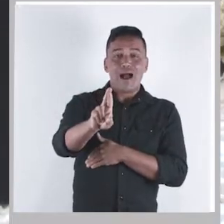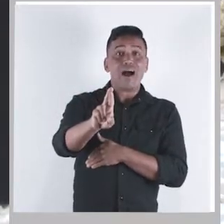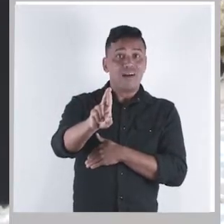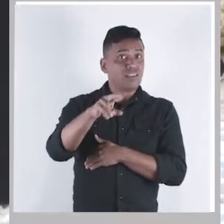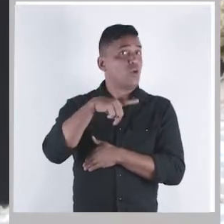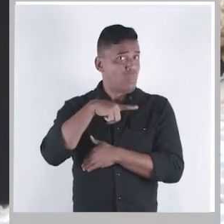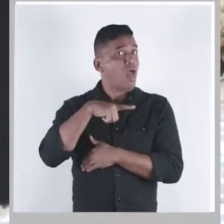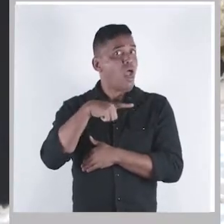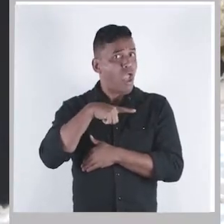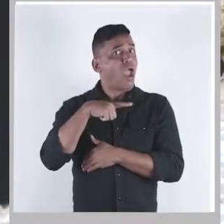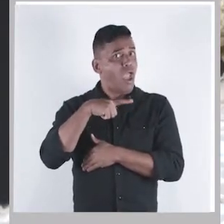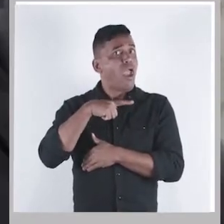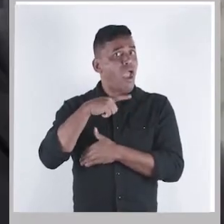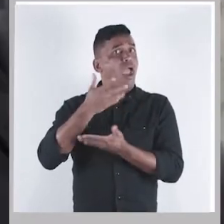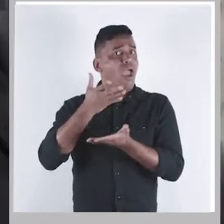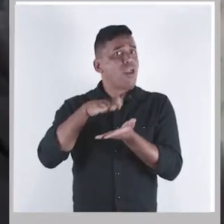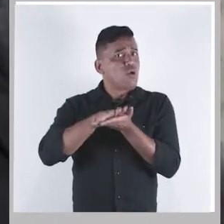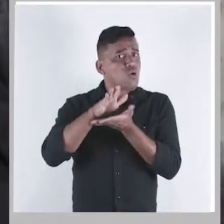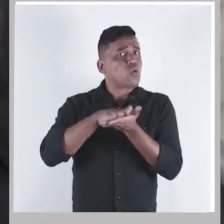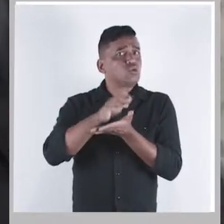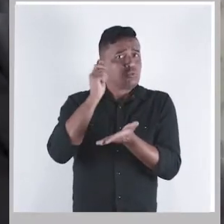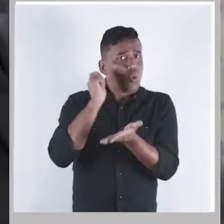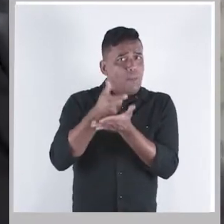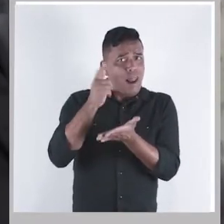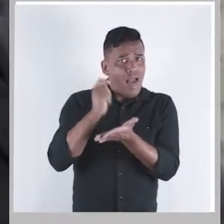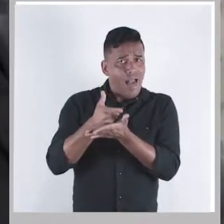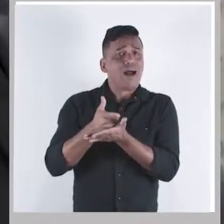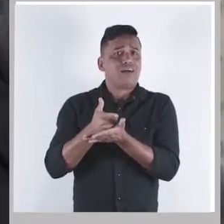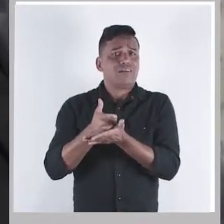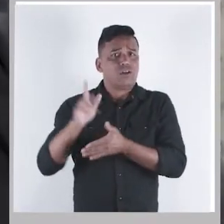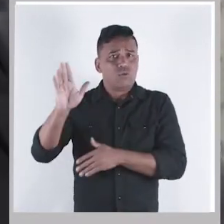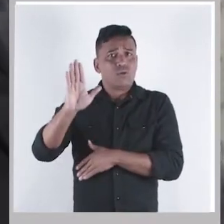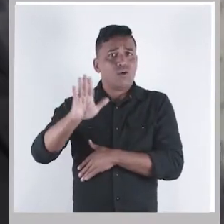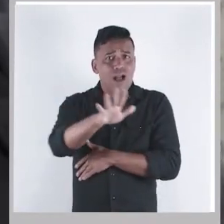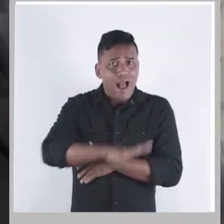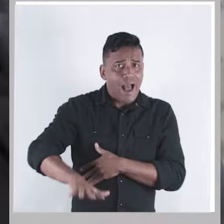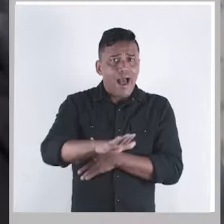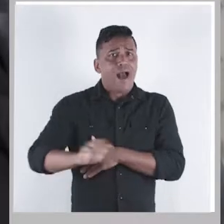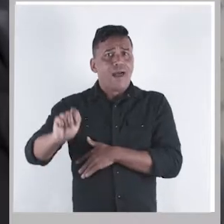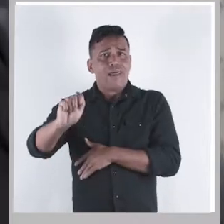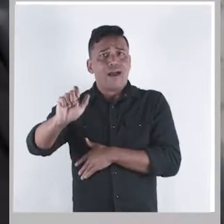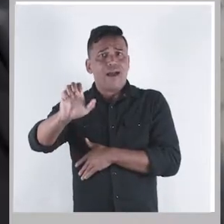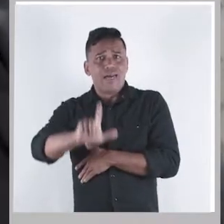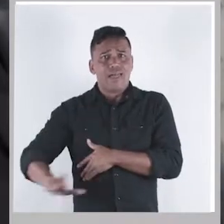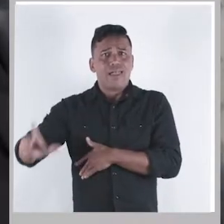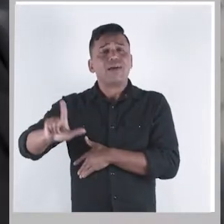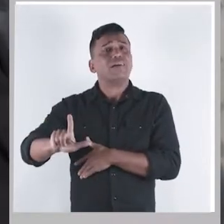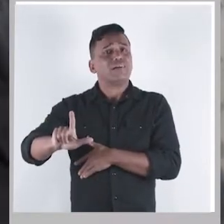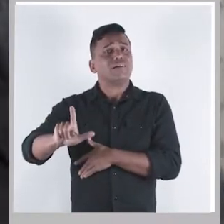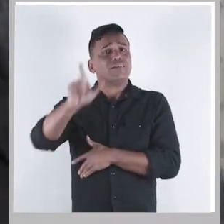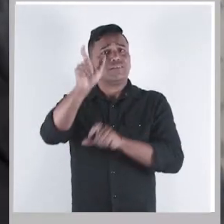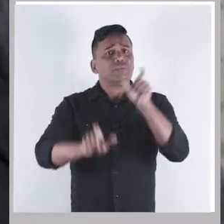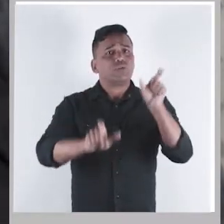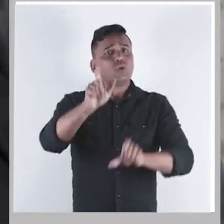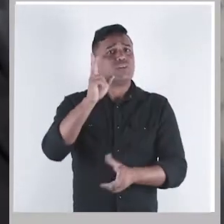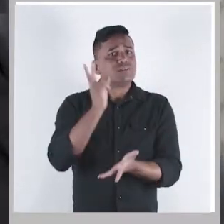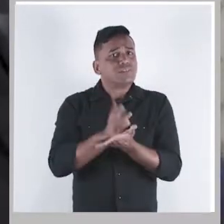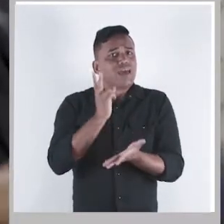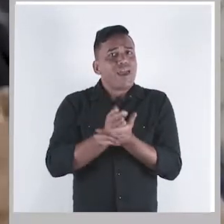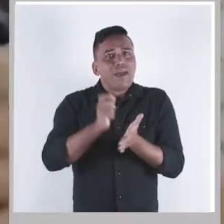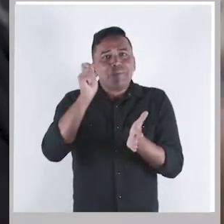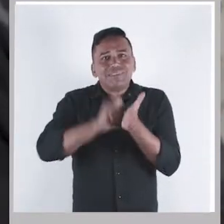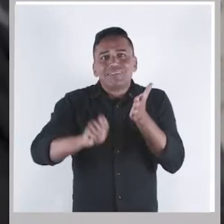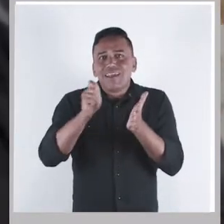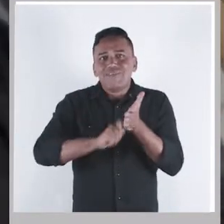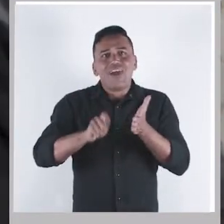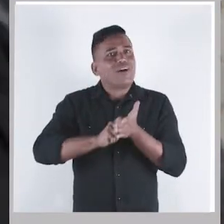muito longo ainda pela frente, sabe? De desconstruir, de tirar a literatura desse lugar, né? De que ela sempre esteve